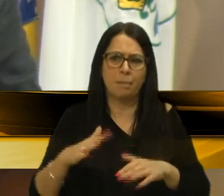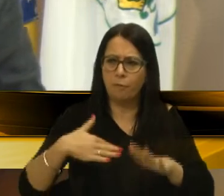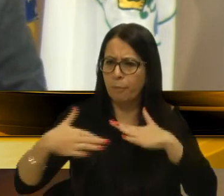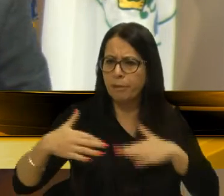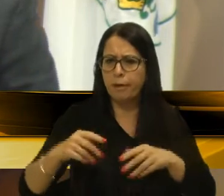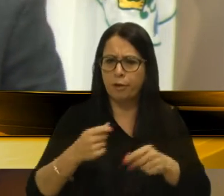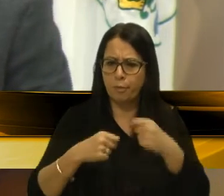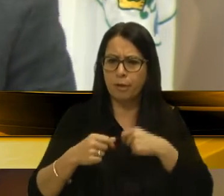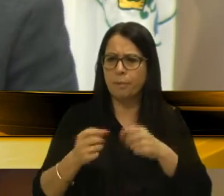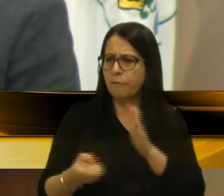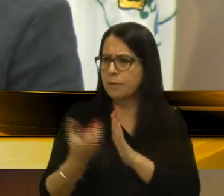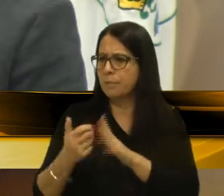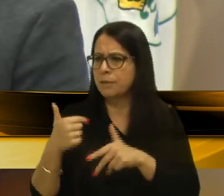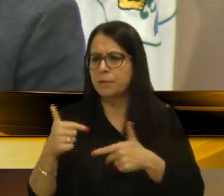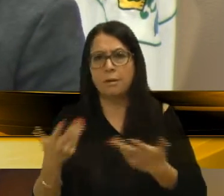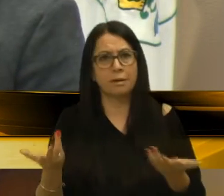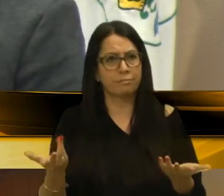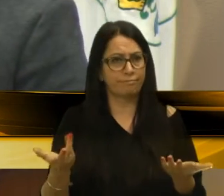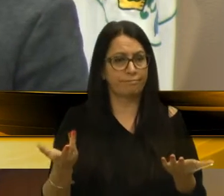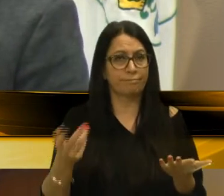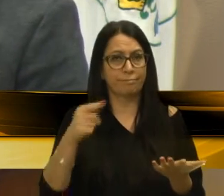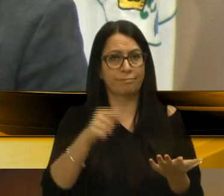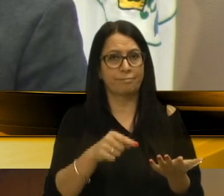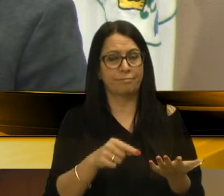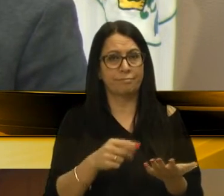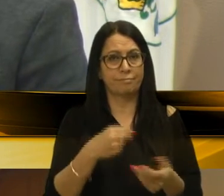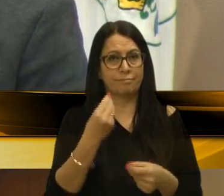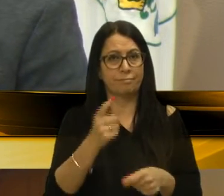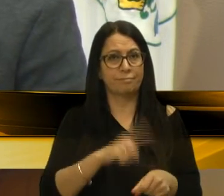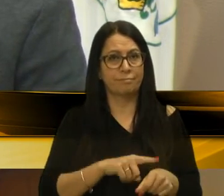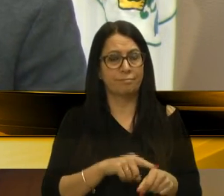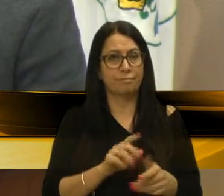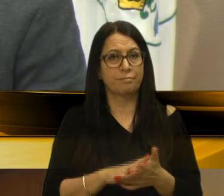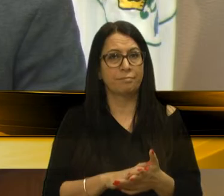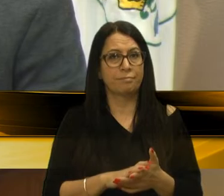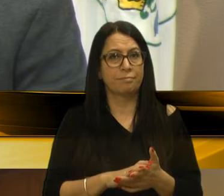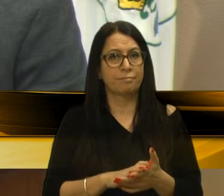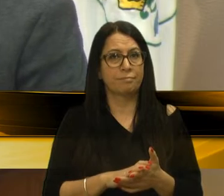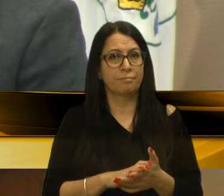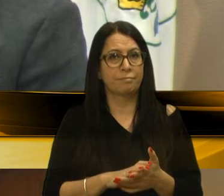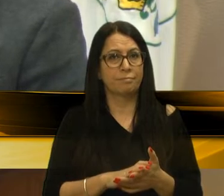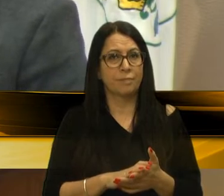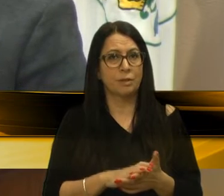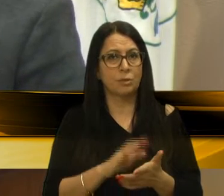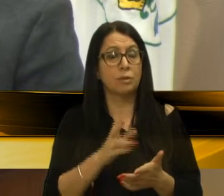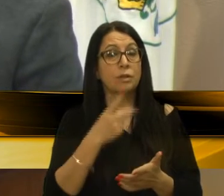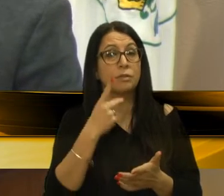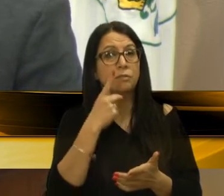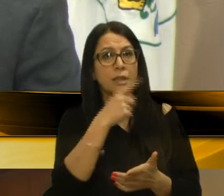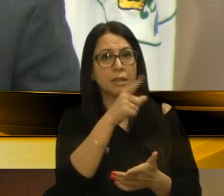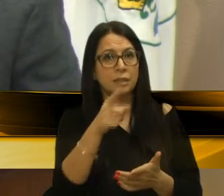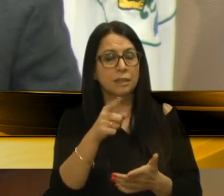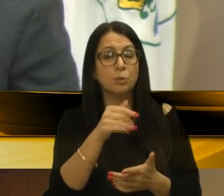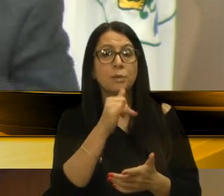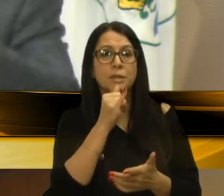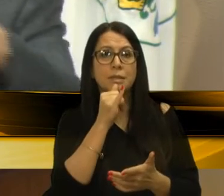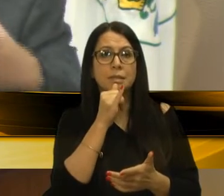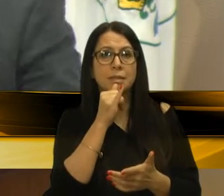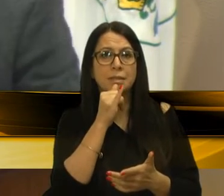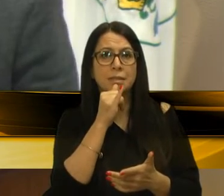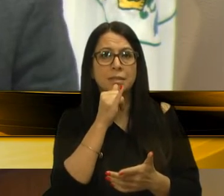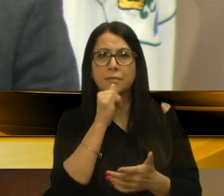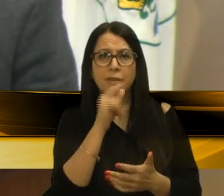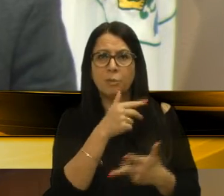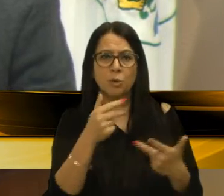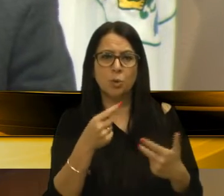para criar mais empregos e ainda é já de conceder um aparte o vereador renato é eu só quero ser citar aqui como exemplo para não ficar só